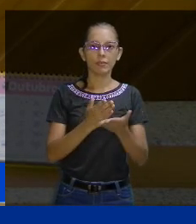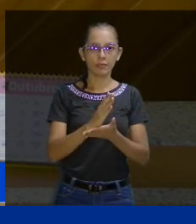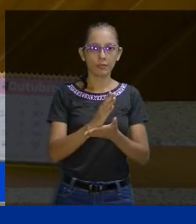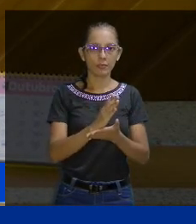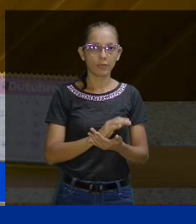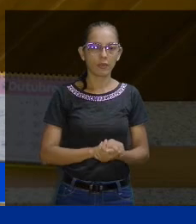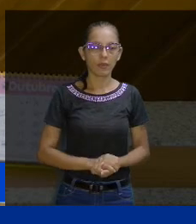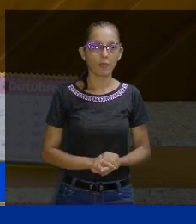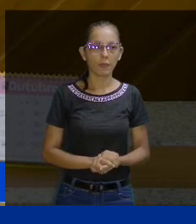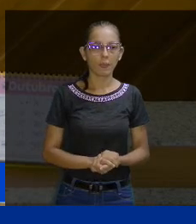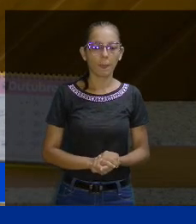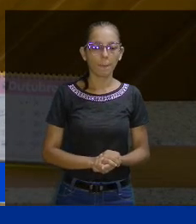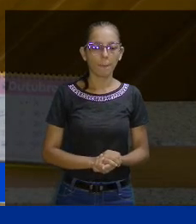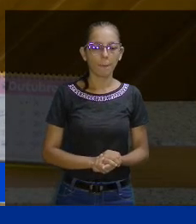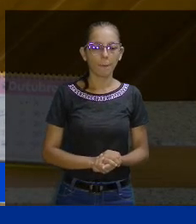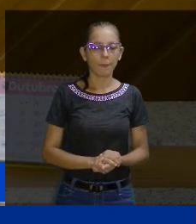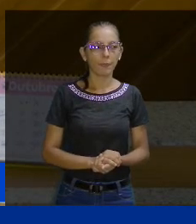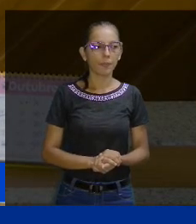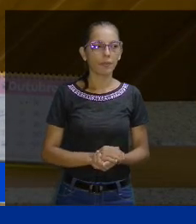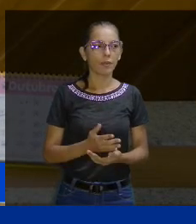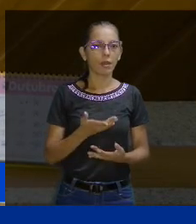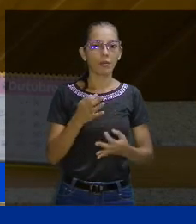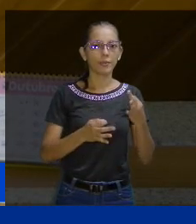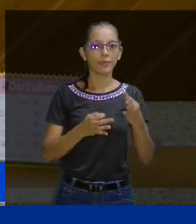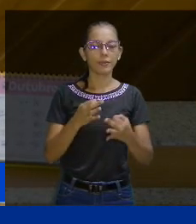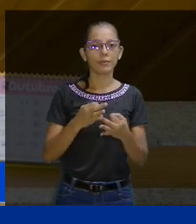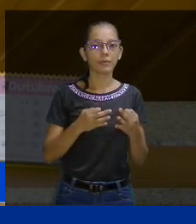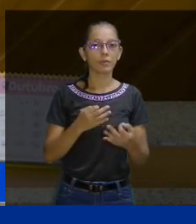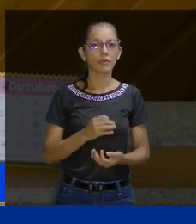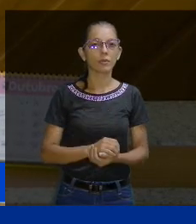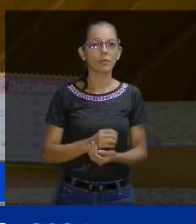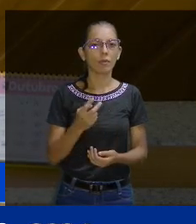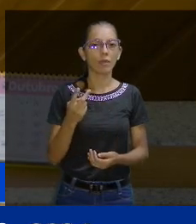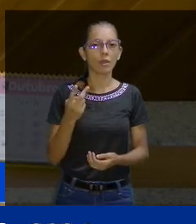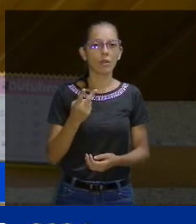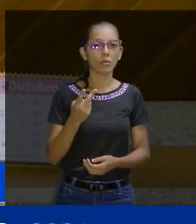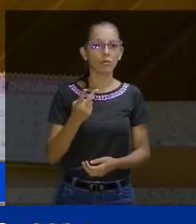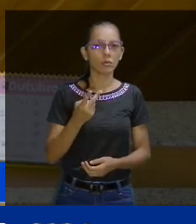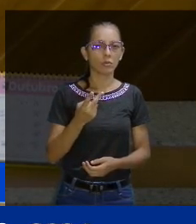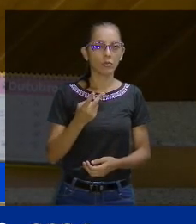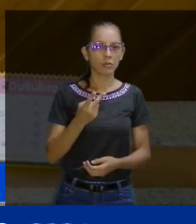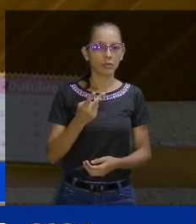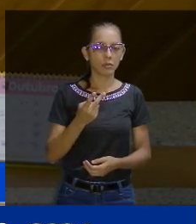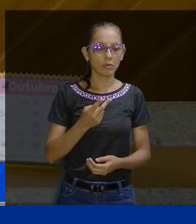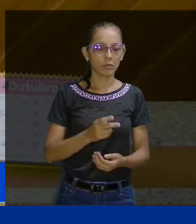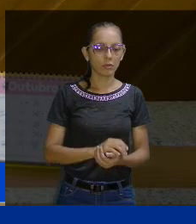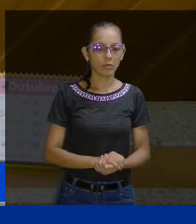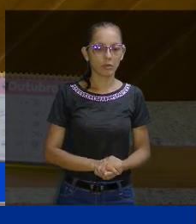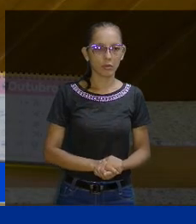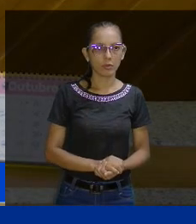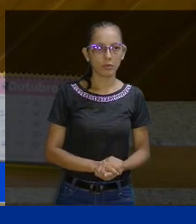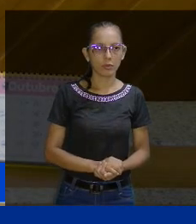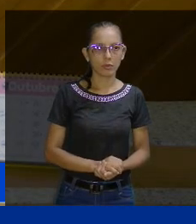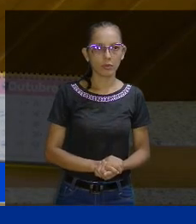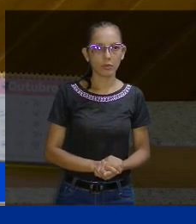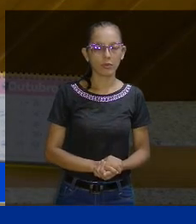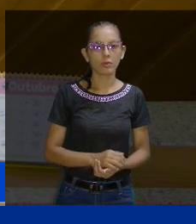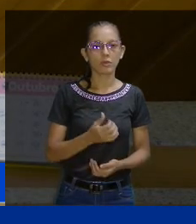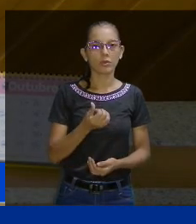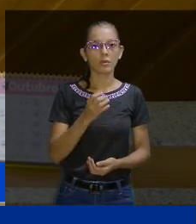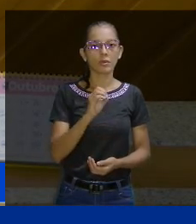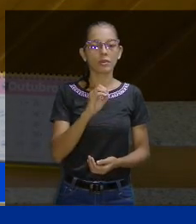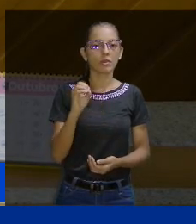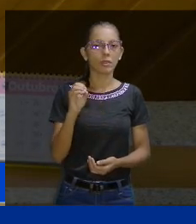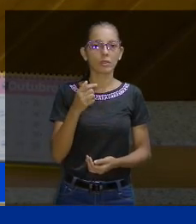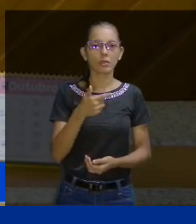aprovada. Em julgamento, o segundo de pauta é o agravo regimental em habeas corpus número 0600-200